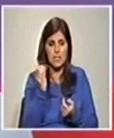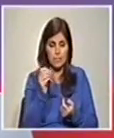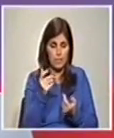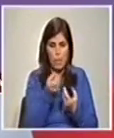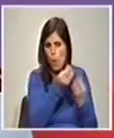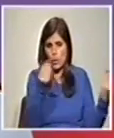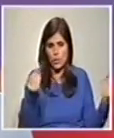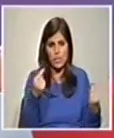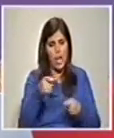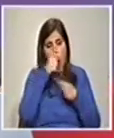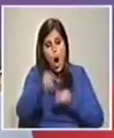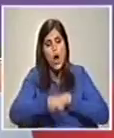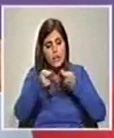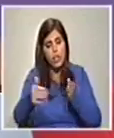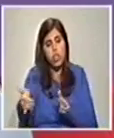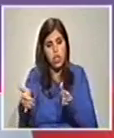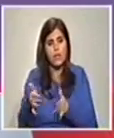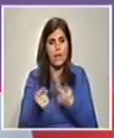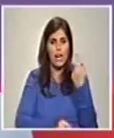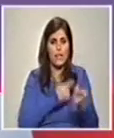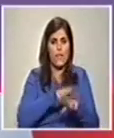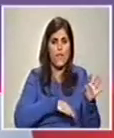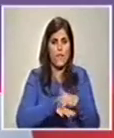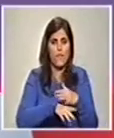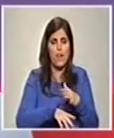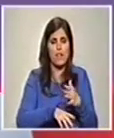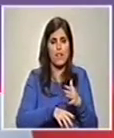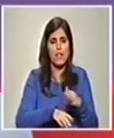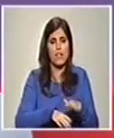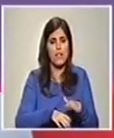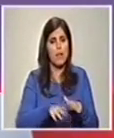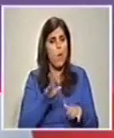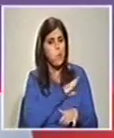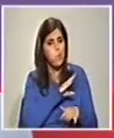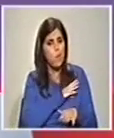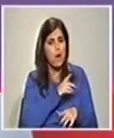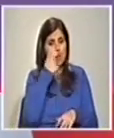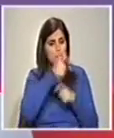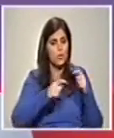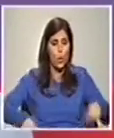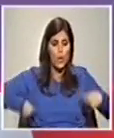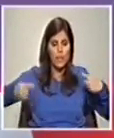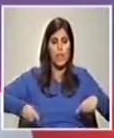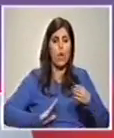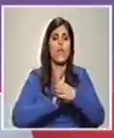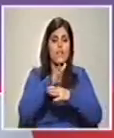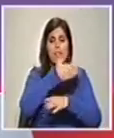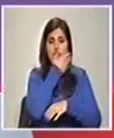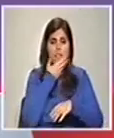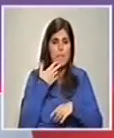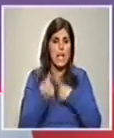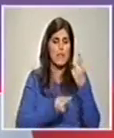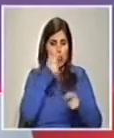inclusivas, que são feitas muitas vezes a nível elevado para pessoas com cadeiras de roda ou com dificuldade de locomoção poderem aceder, outras vezes pessoas